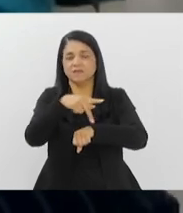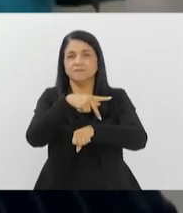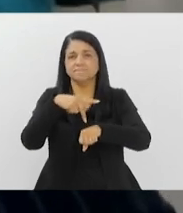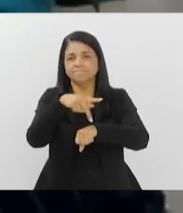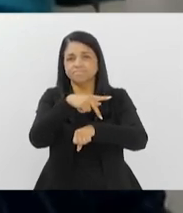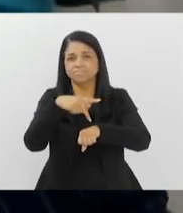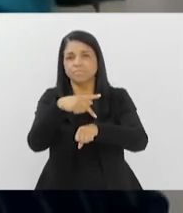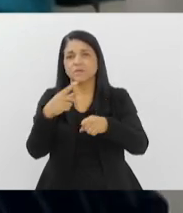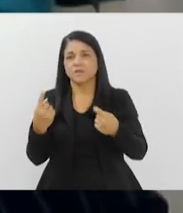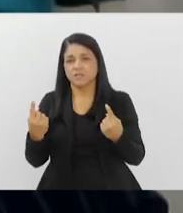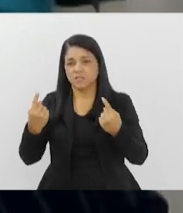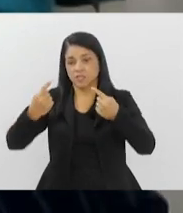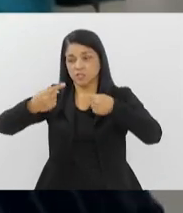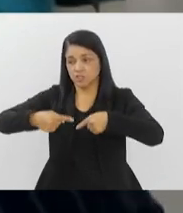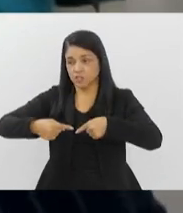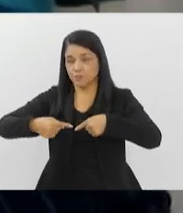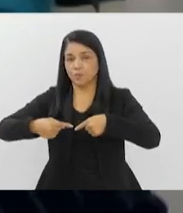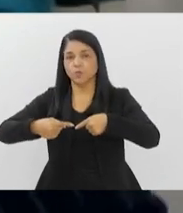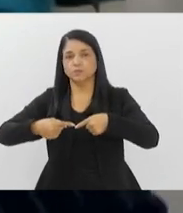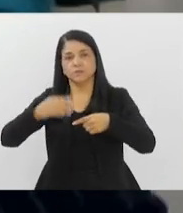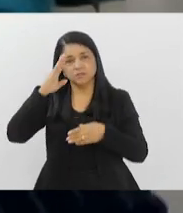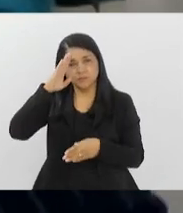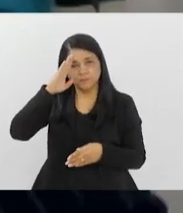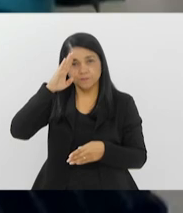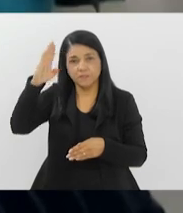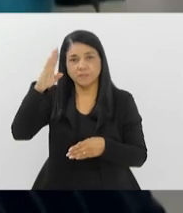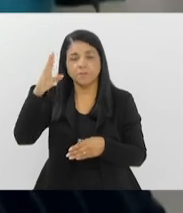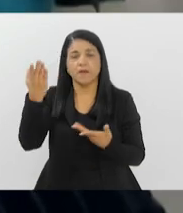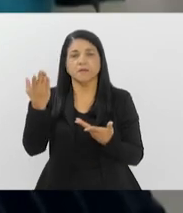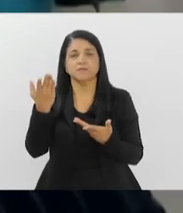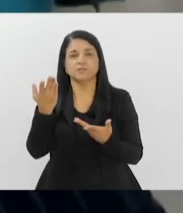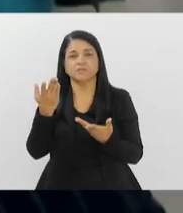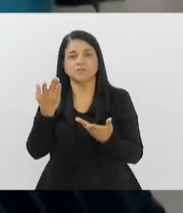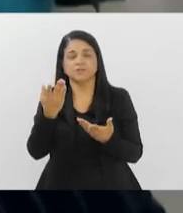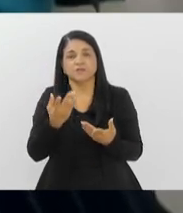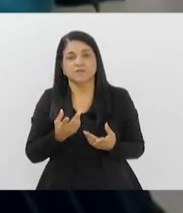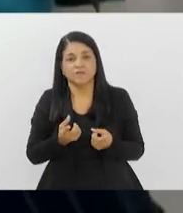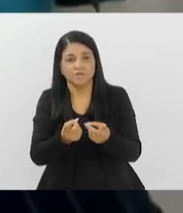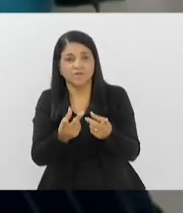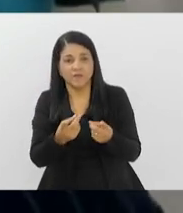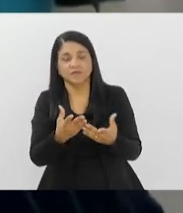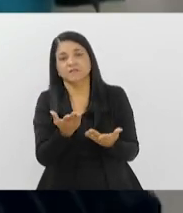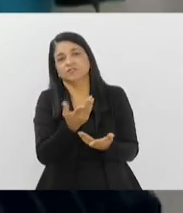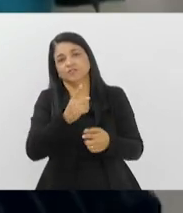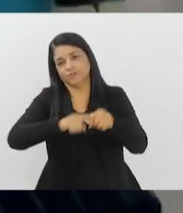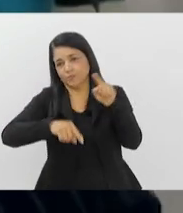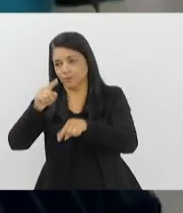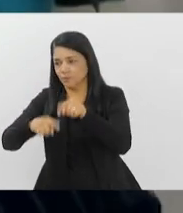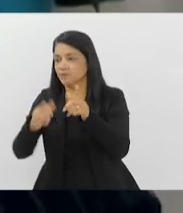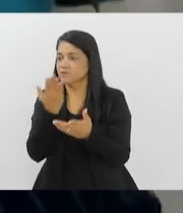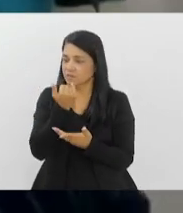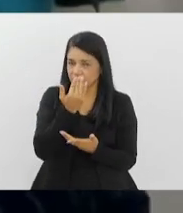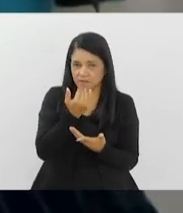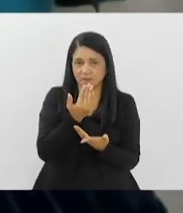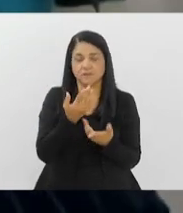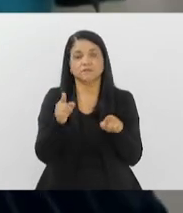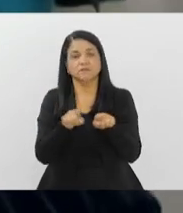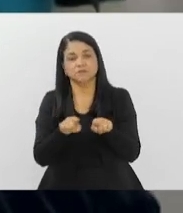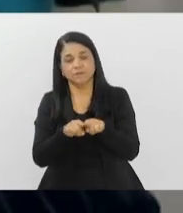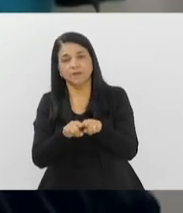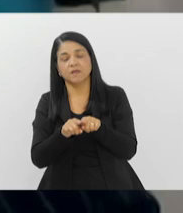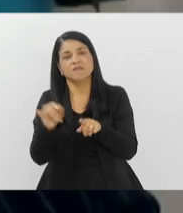o grande exportador das principais commodities alimentares deste mundo, e foi com certeza com a